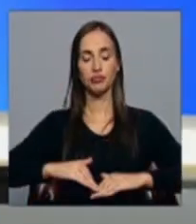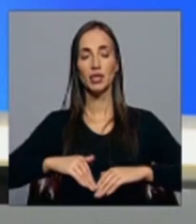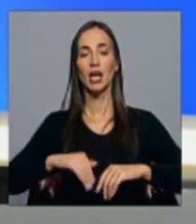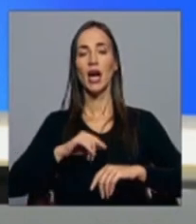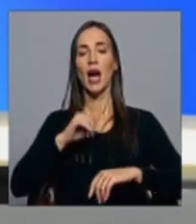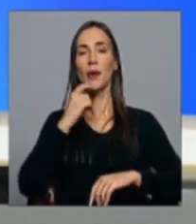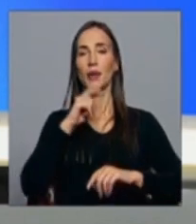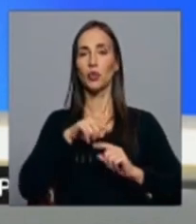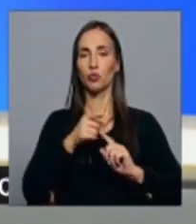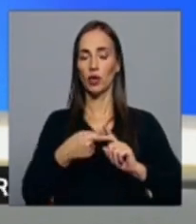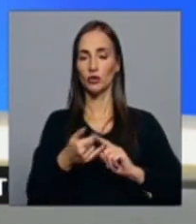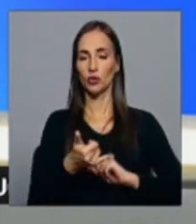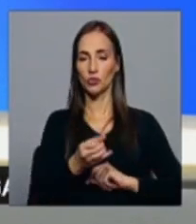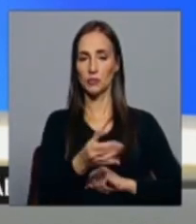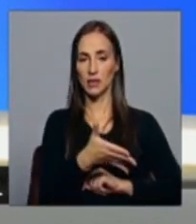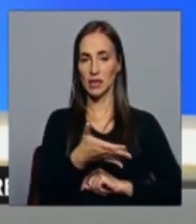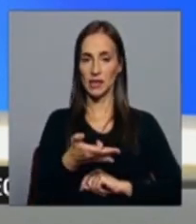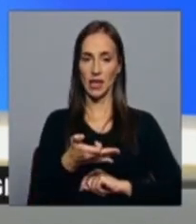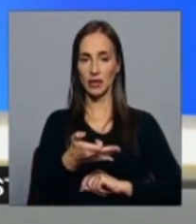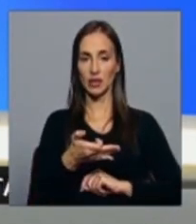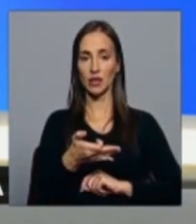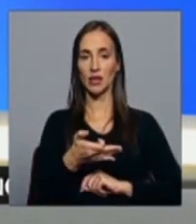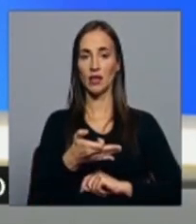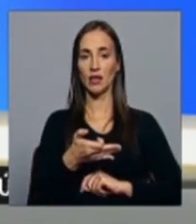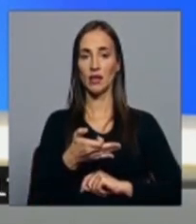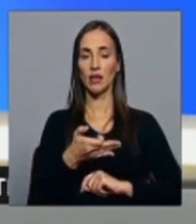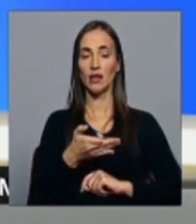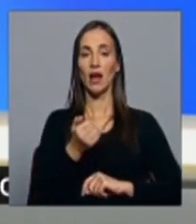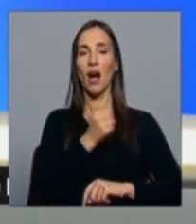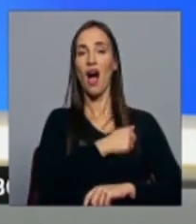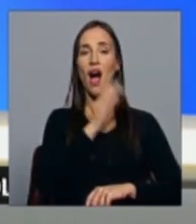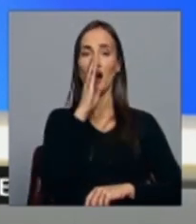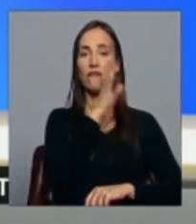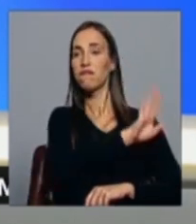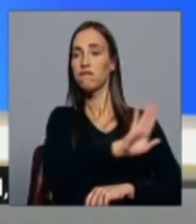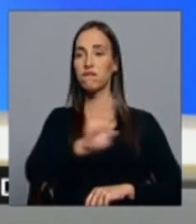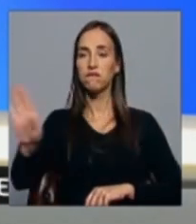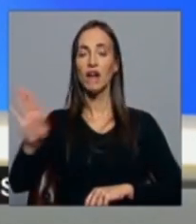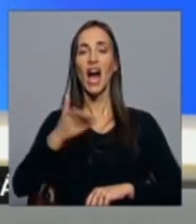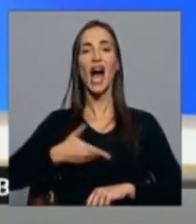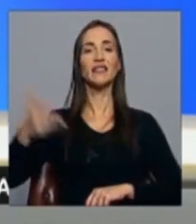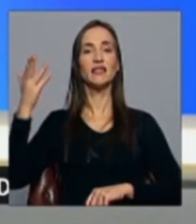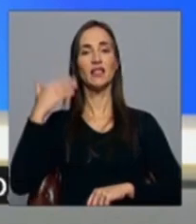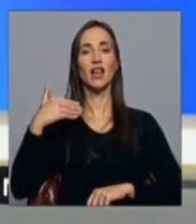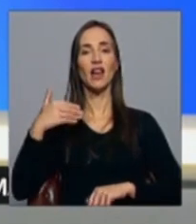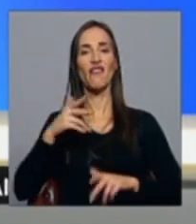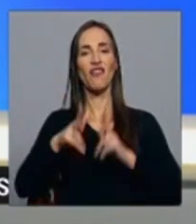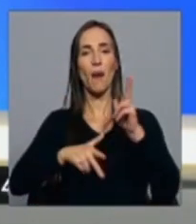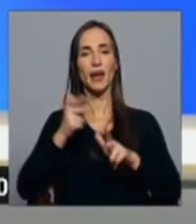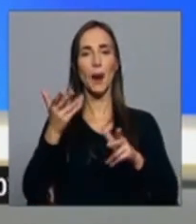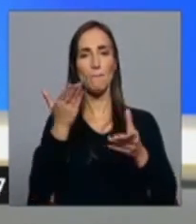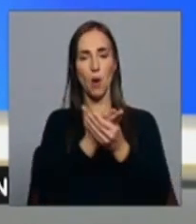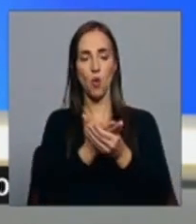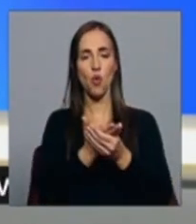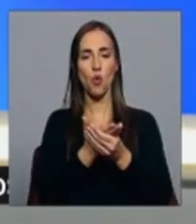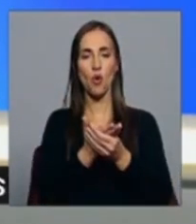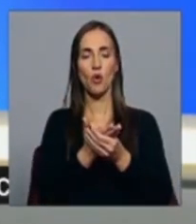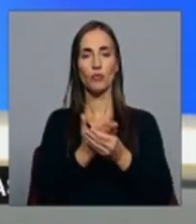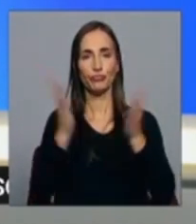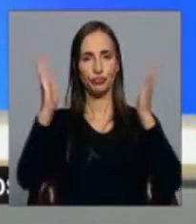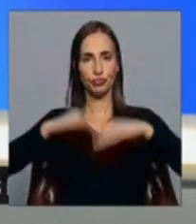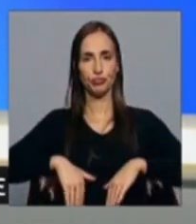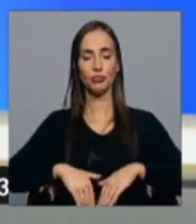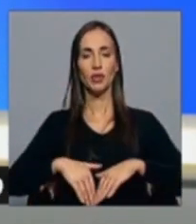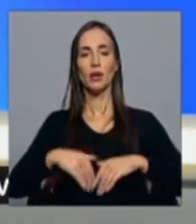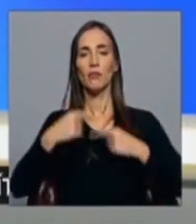já tinham sido Mili das partes da fachada da antiga Panificadora a e no documentário mostra as manifestações